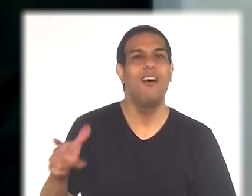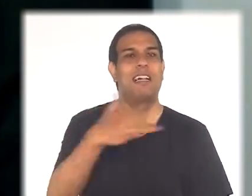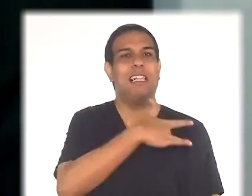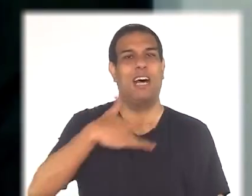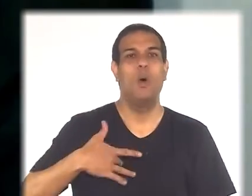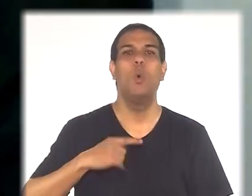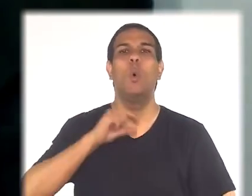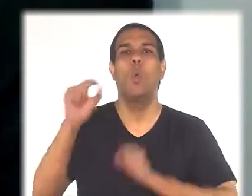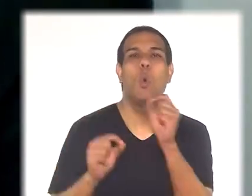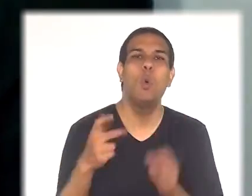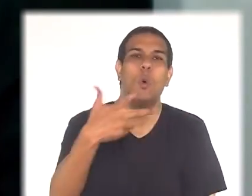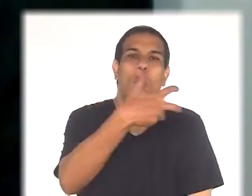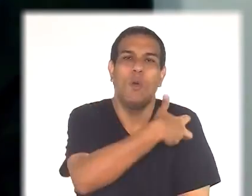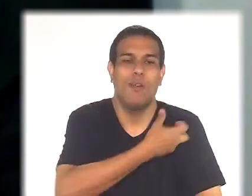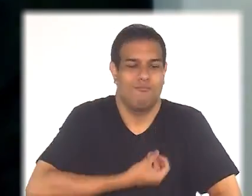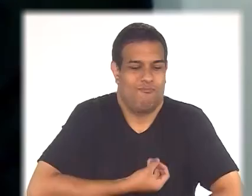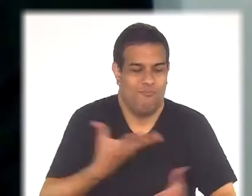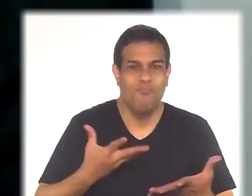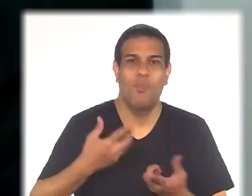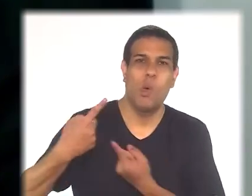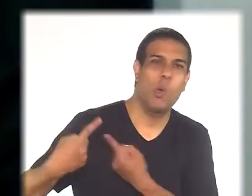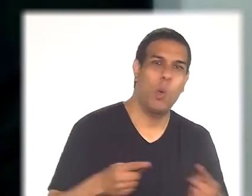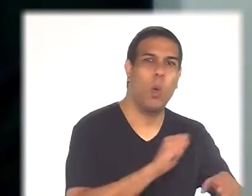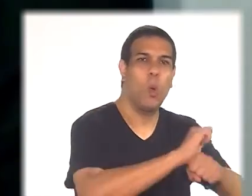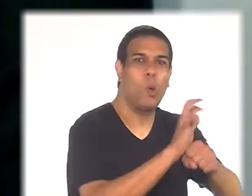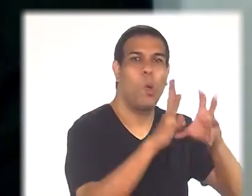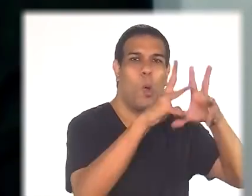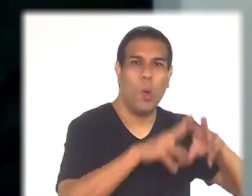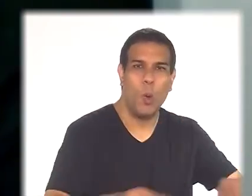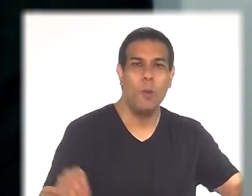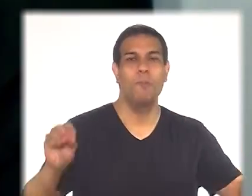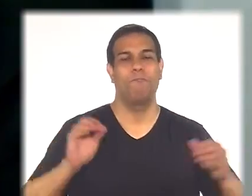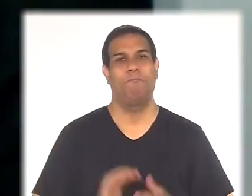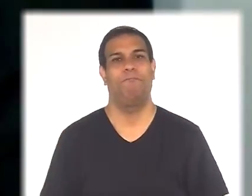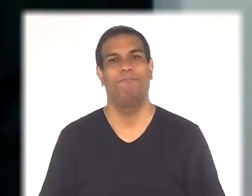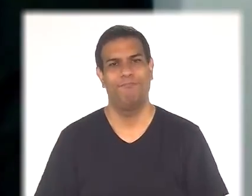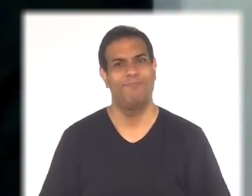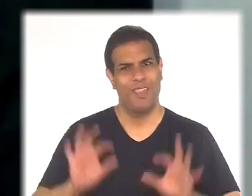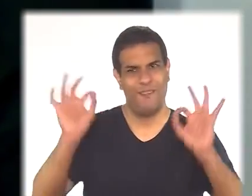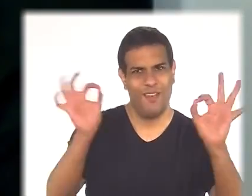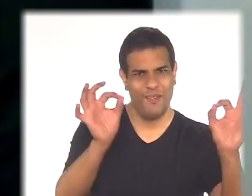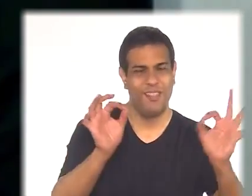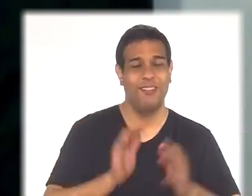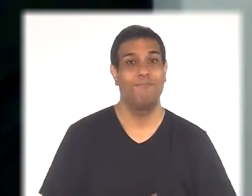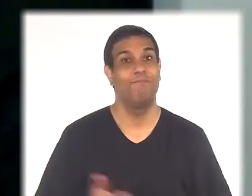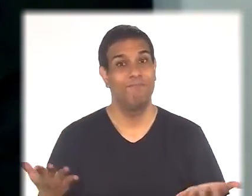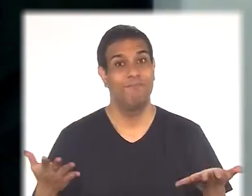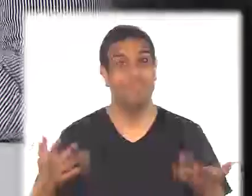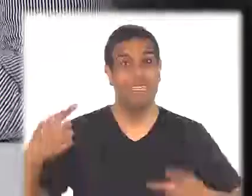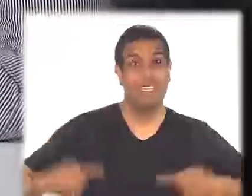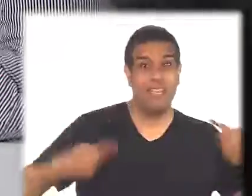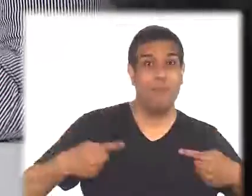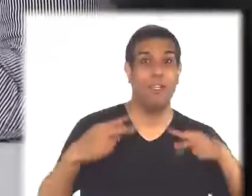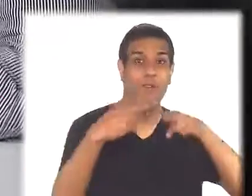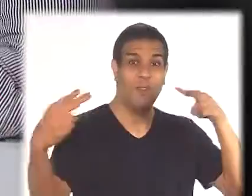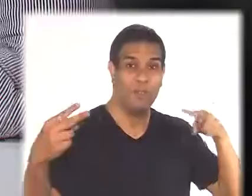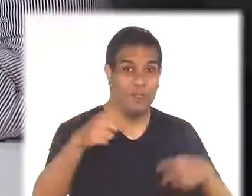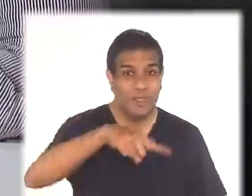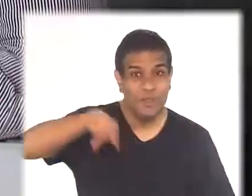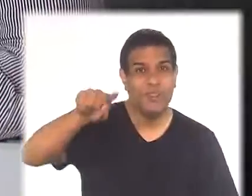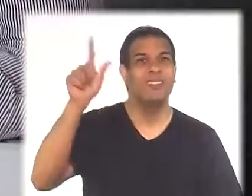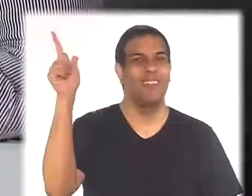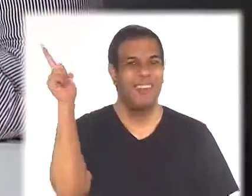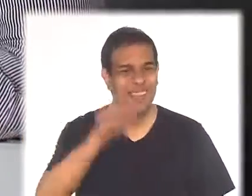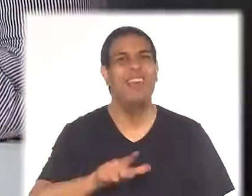DNA original, que é transferir para a sociedade o conhecimento para o enfrentamento dessas emergências. Tá certo, doutor. O